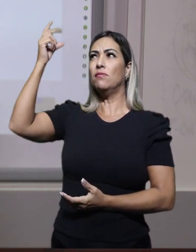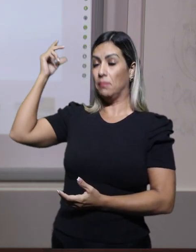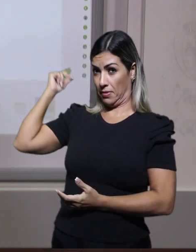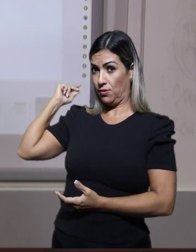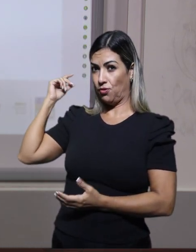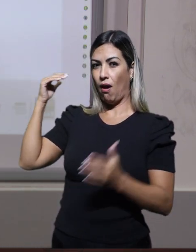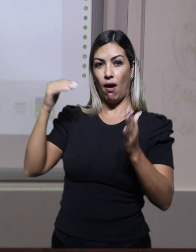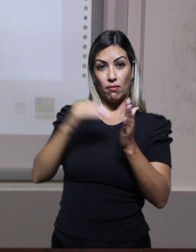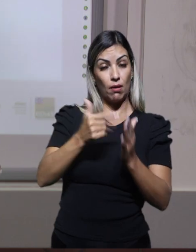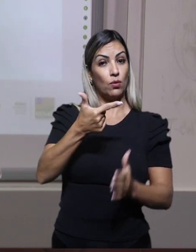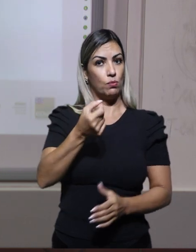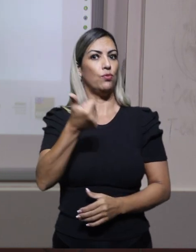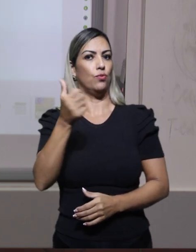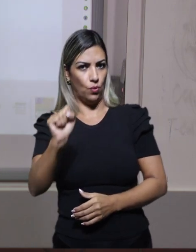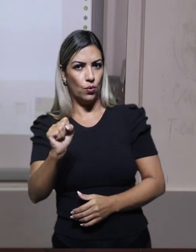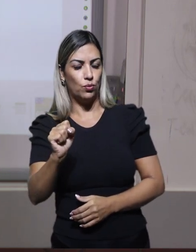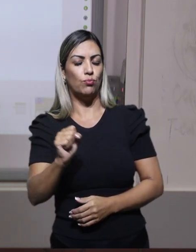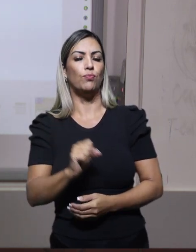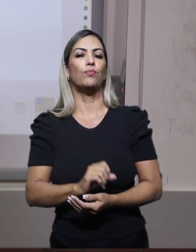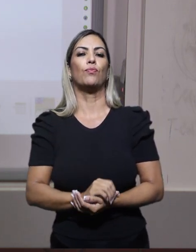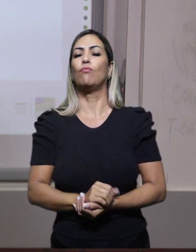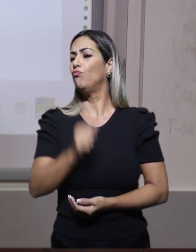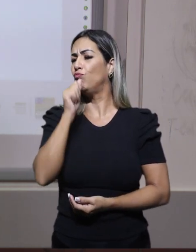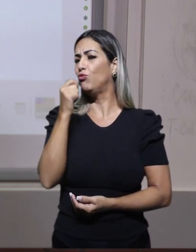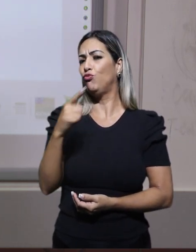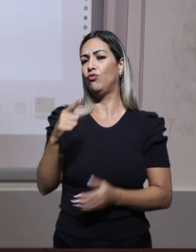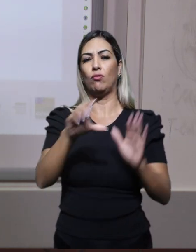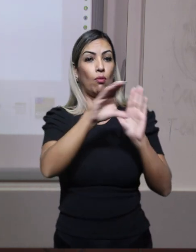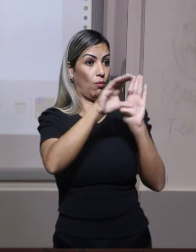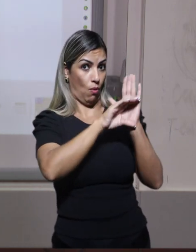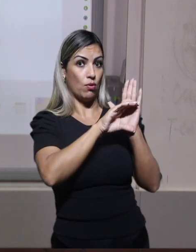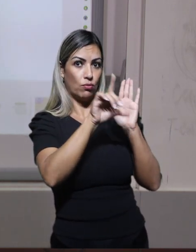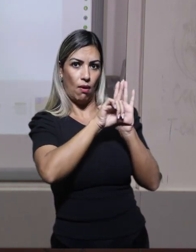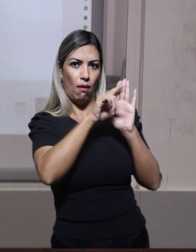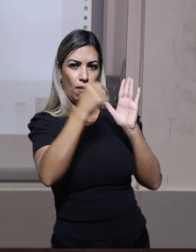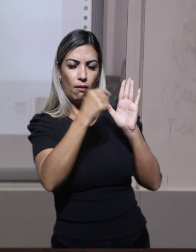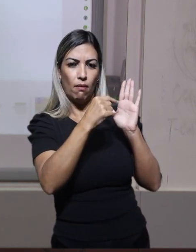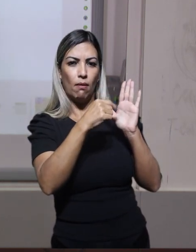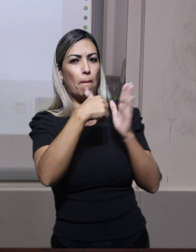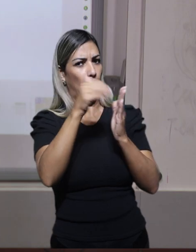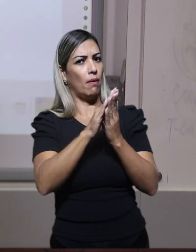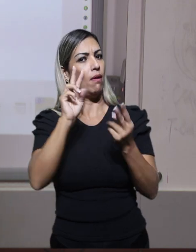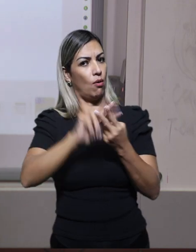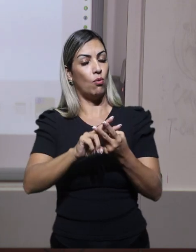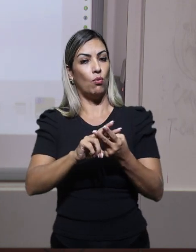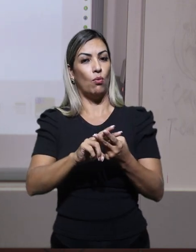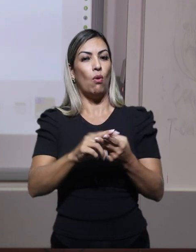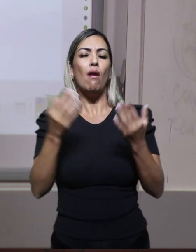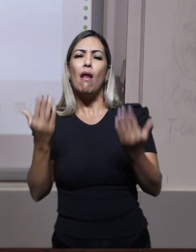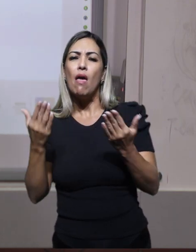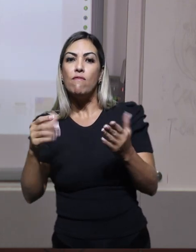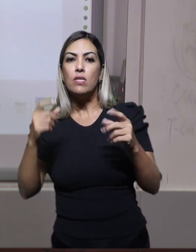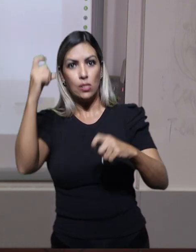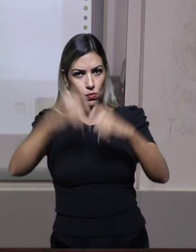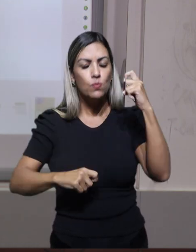antigamente, até 2018, não existia no Código Penal um crime um pouco mais leve do que o de estupro,